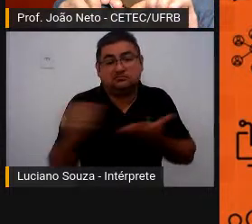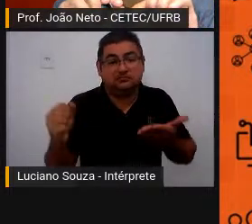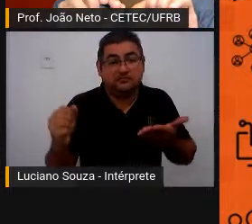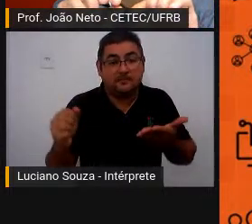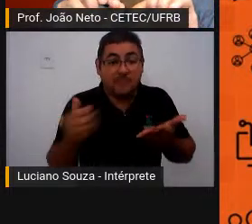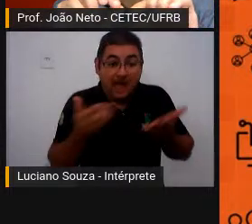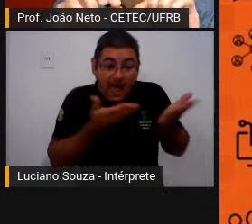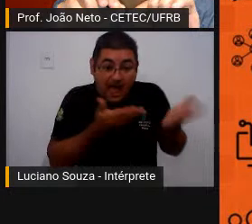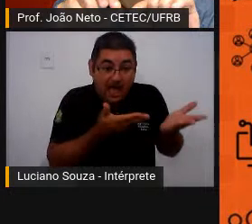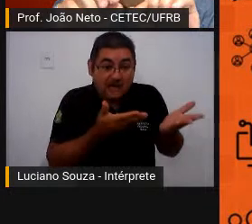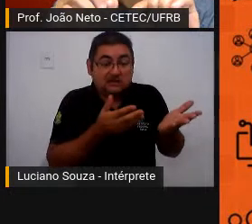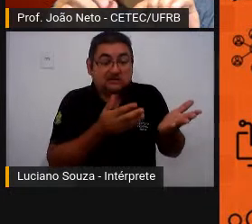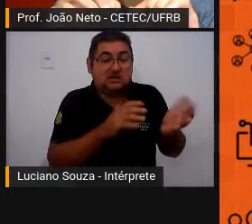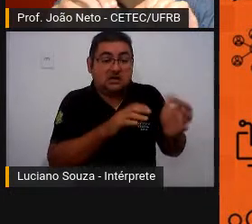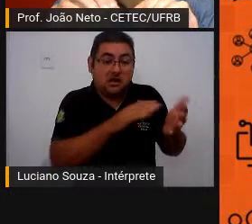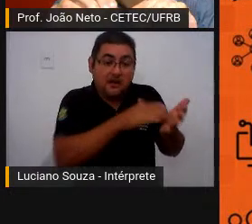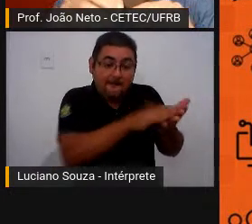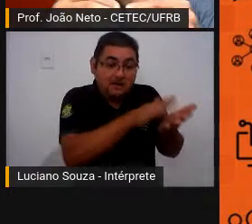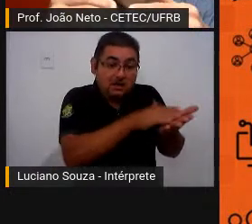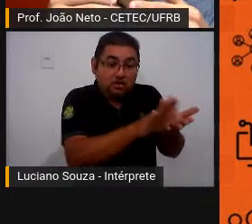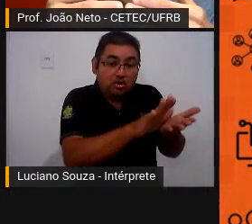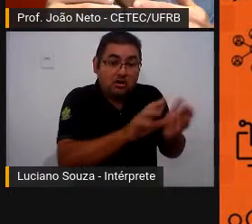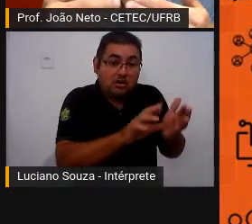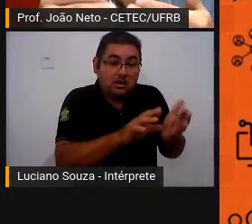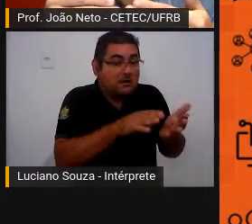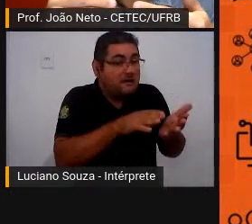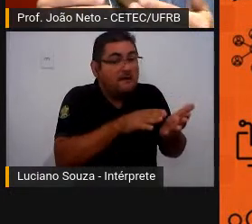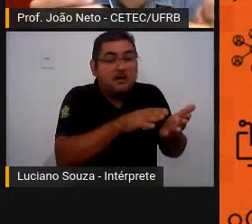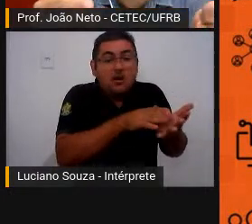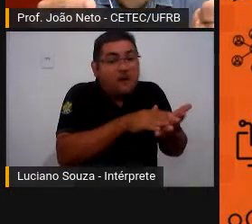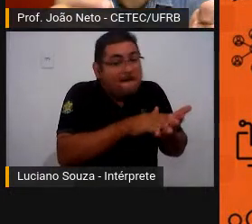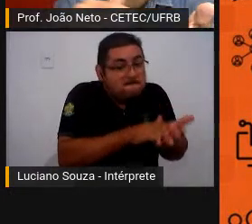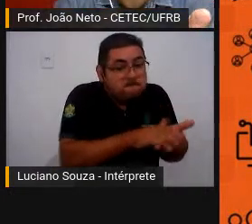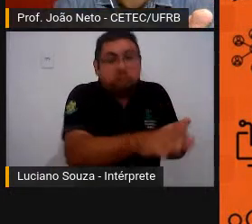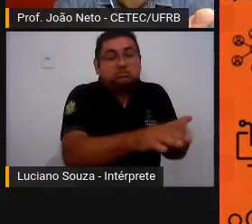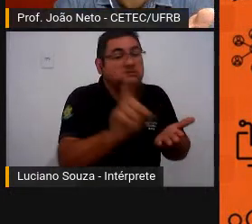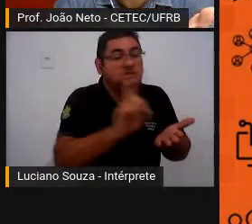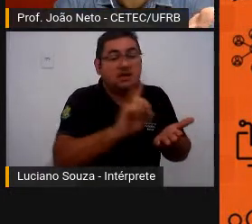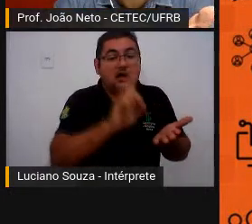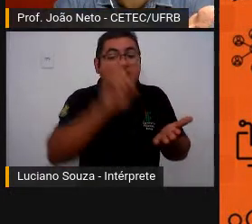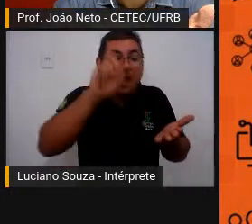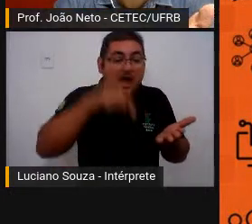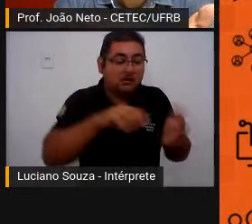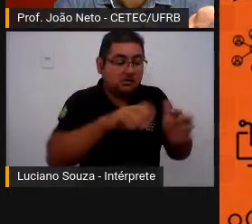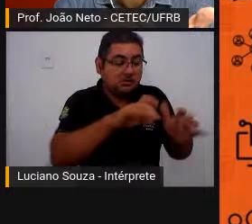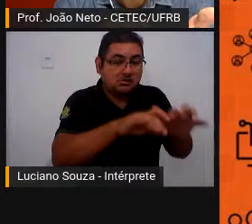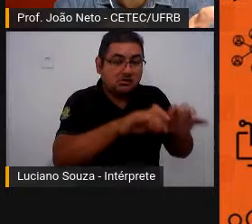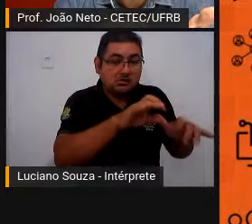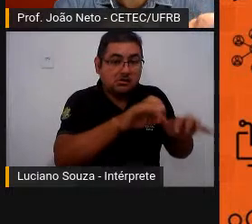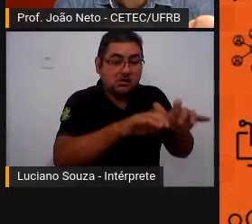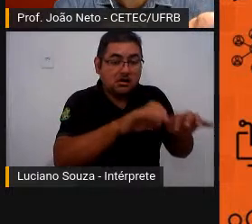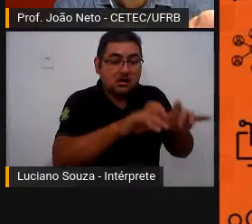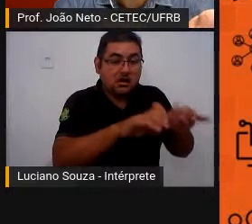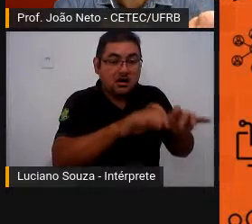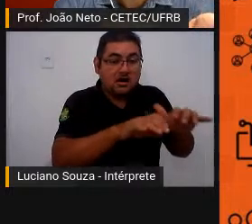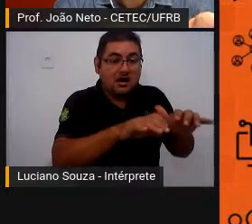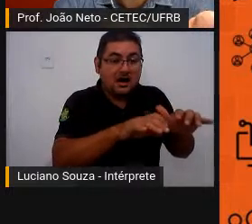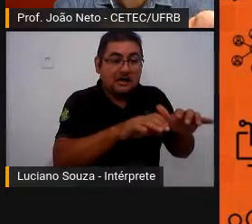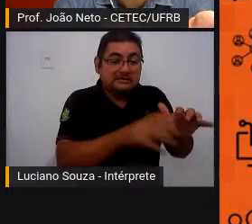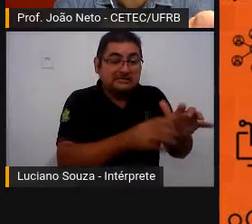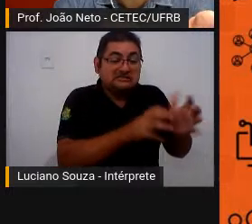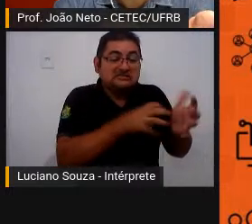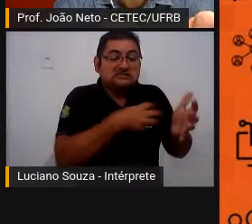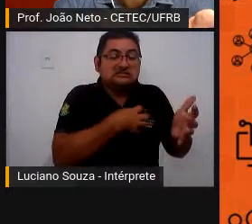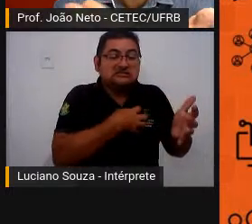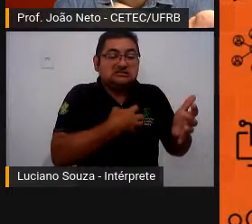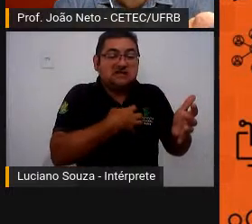ele com esses pequenos pontos e como se fosse uma uma superfície em que a pessoa consegue a sentir